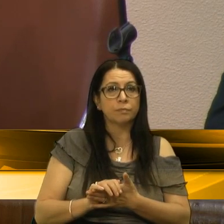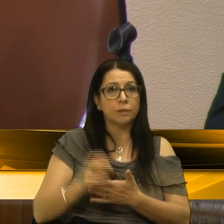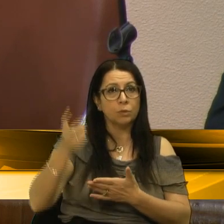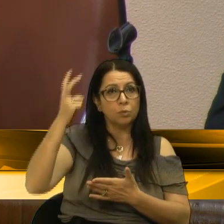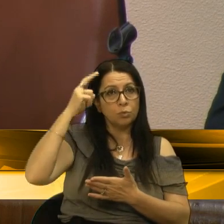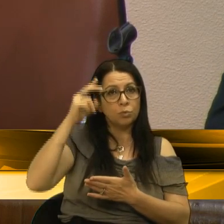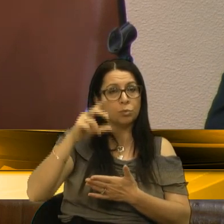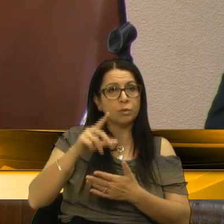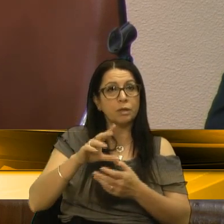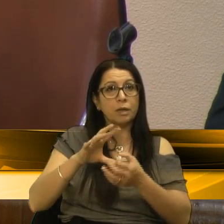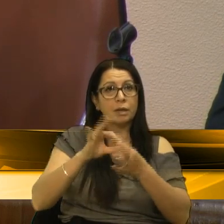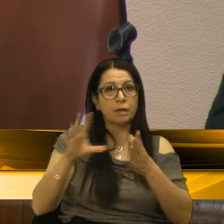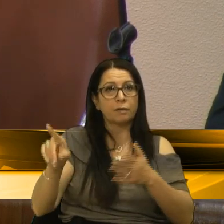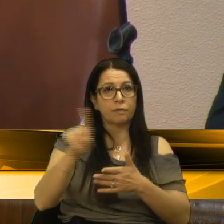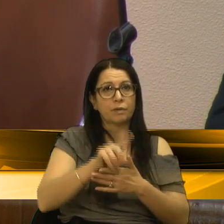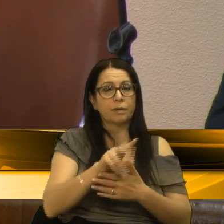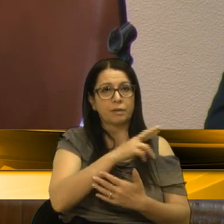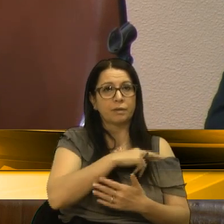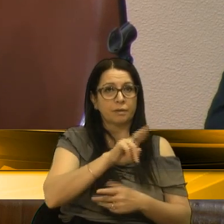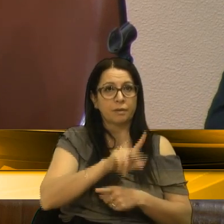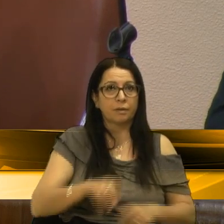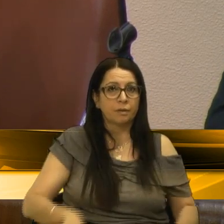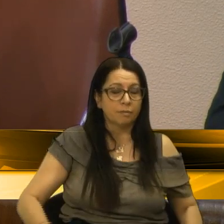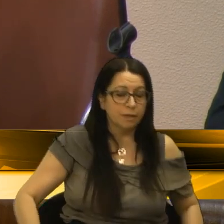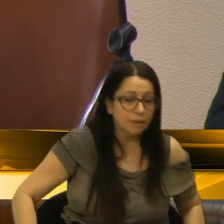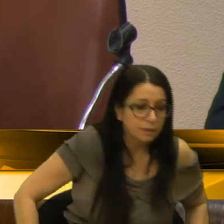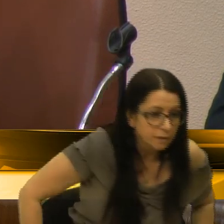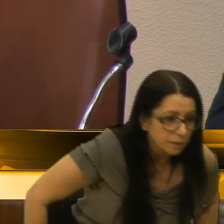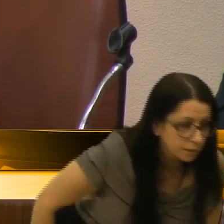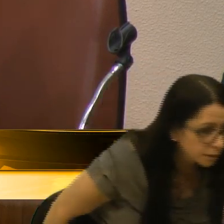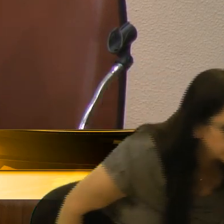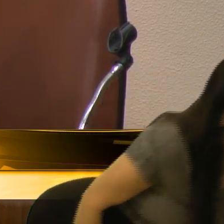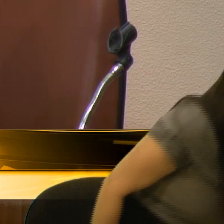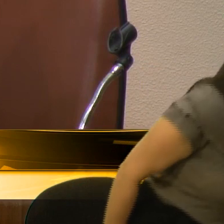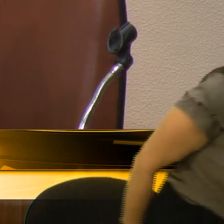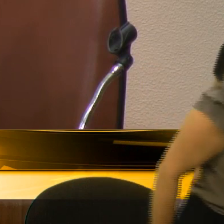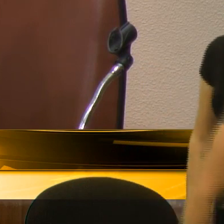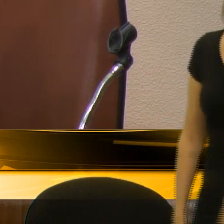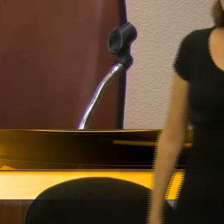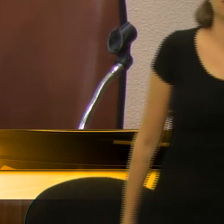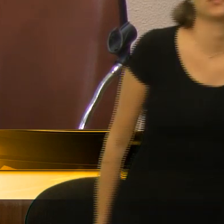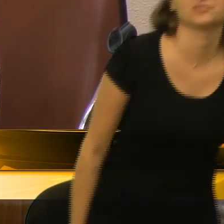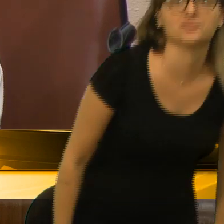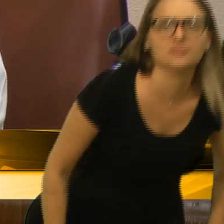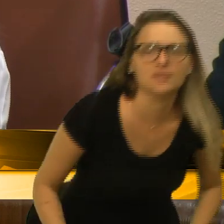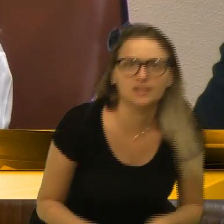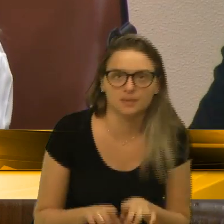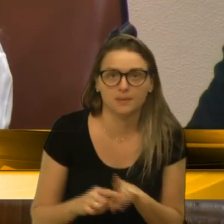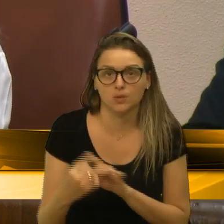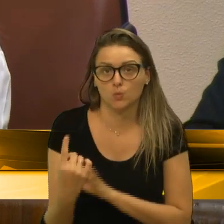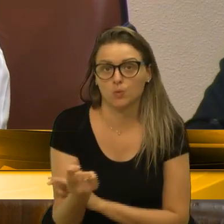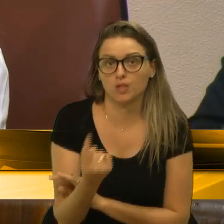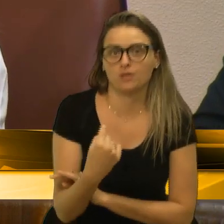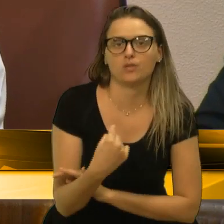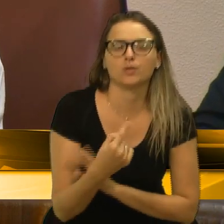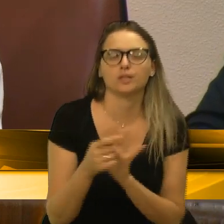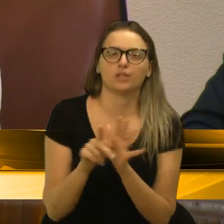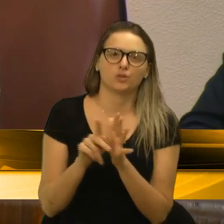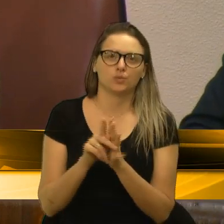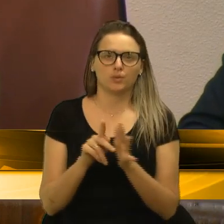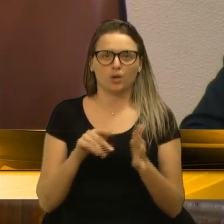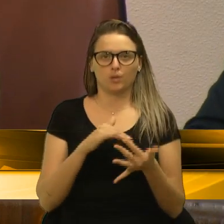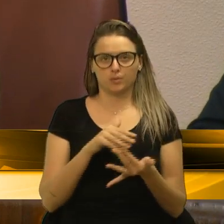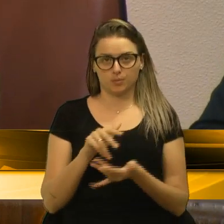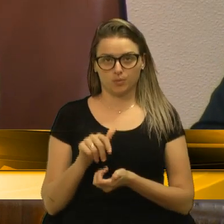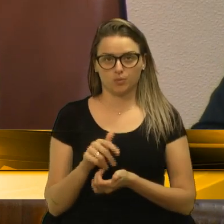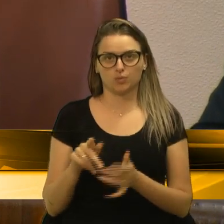laica e religiosa, o da saúde e, por fim, o do ir e voltar entre seus mundos por meio